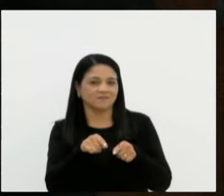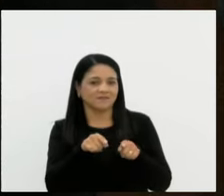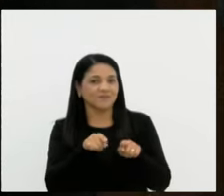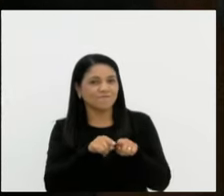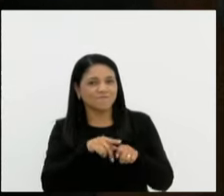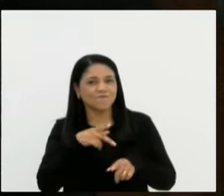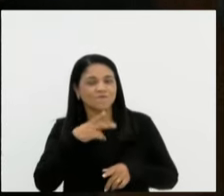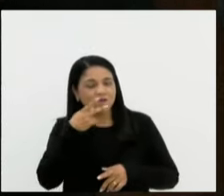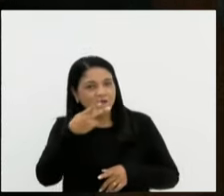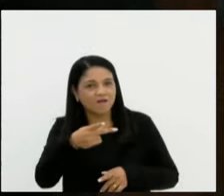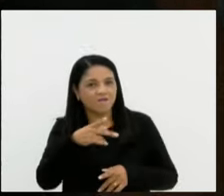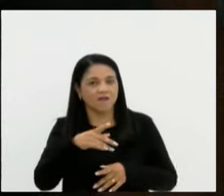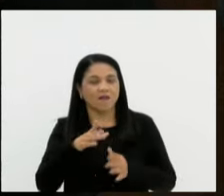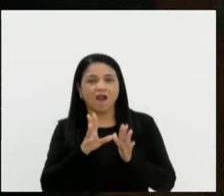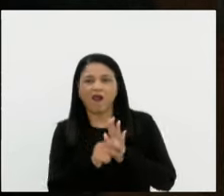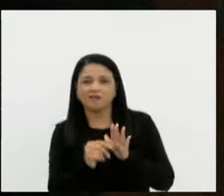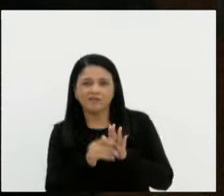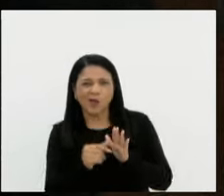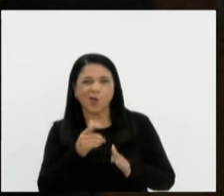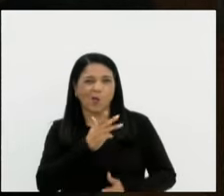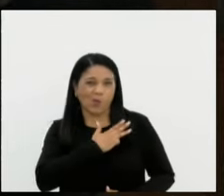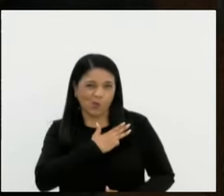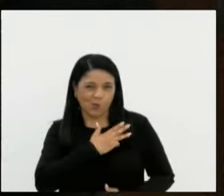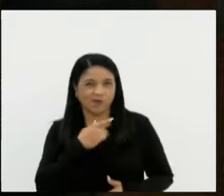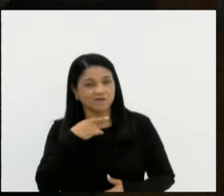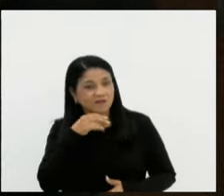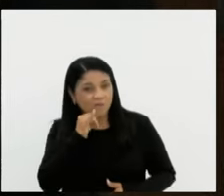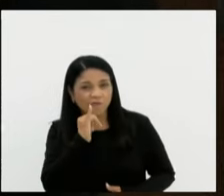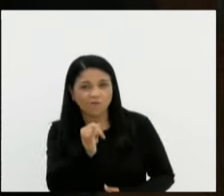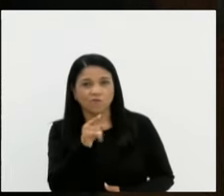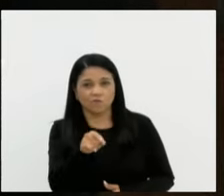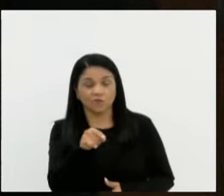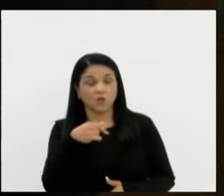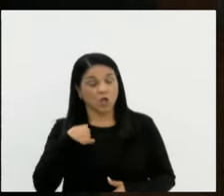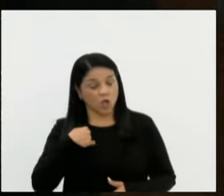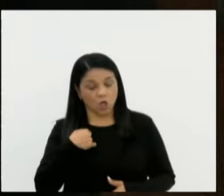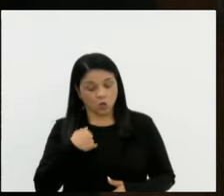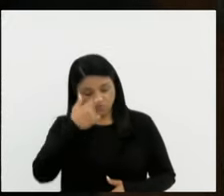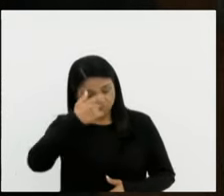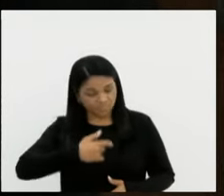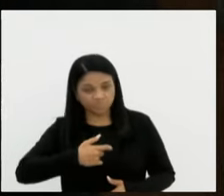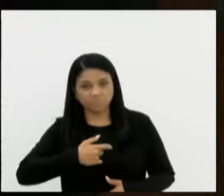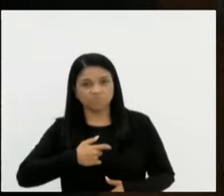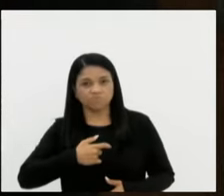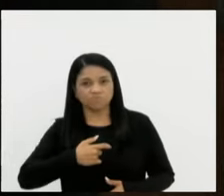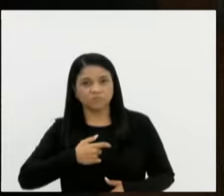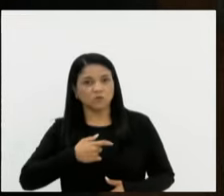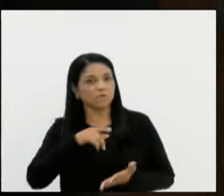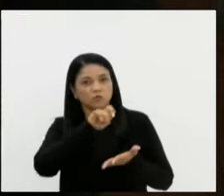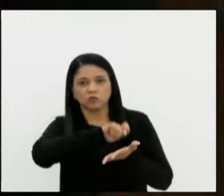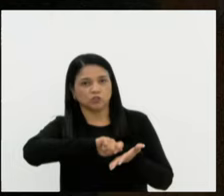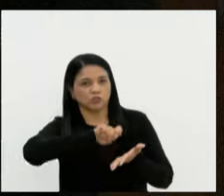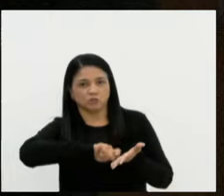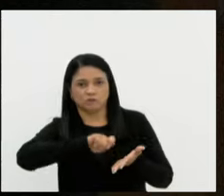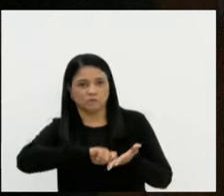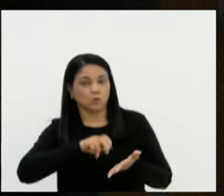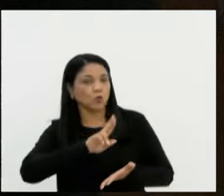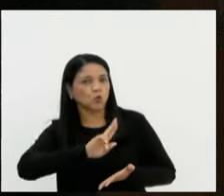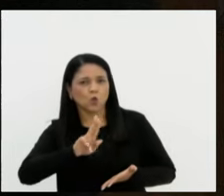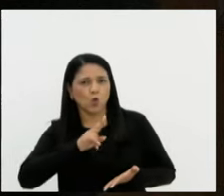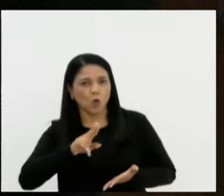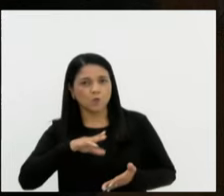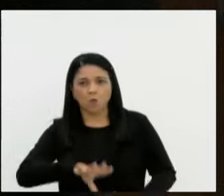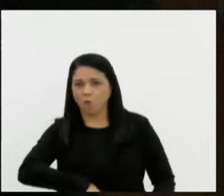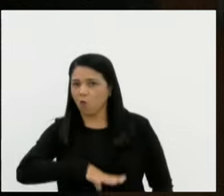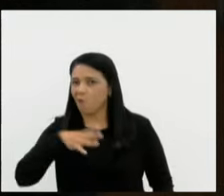inteiro. Eu não vou fazer parte, não vou escrever no meu nome na história como um